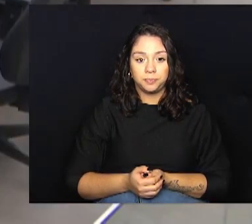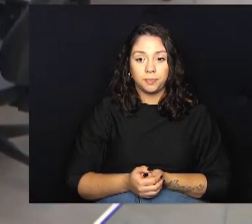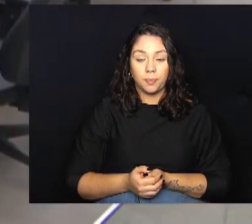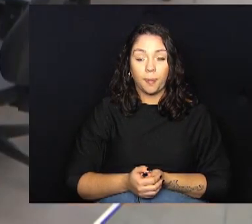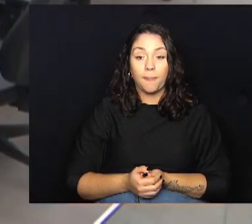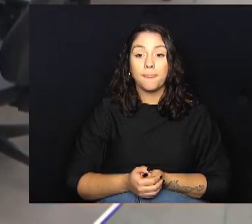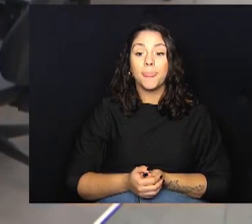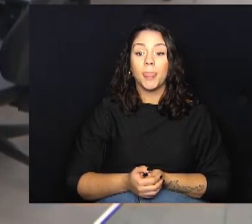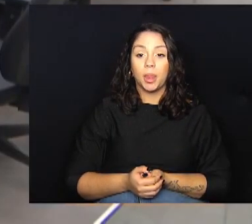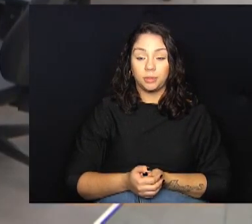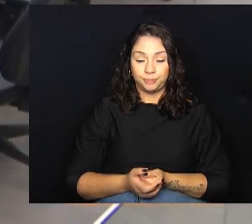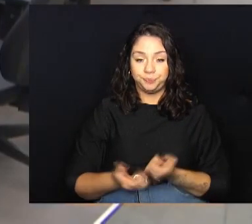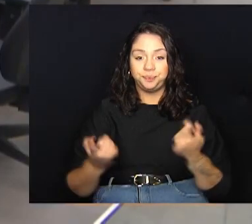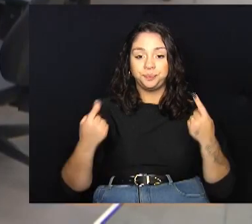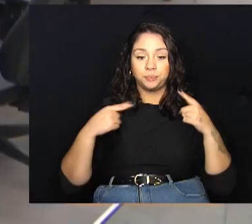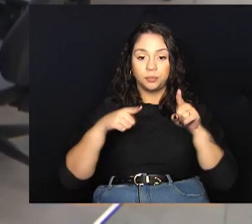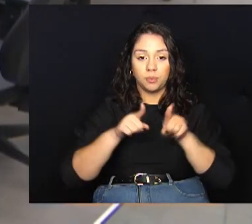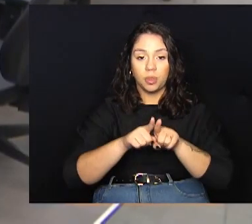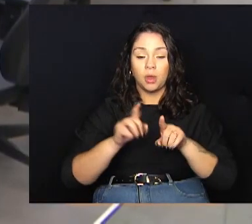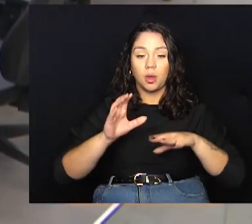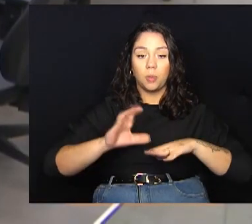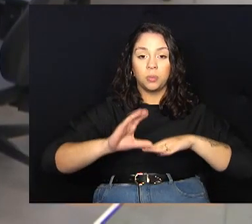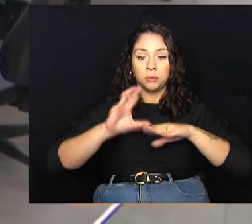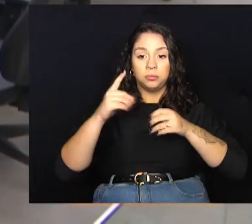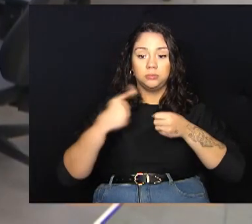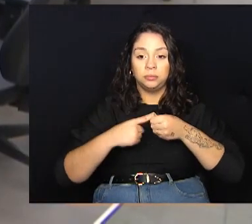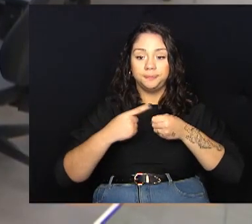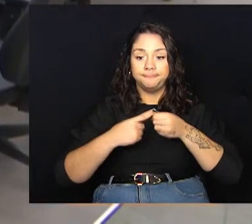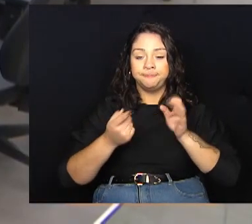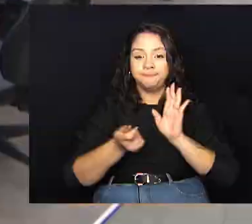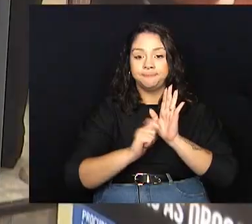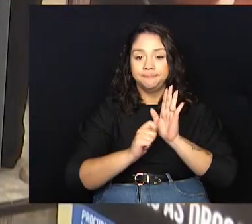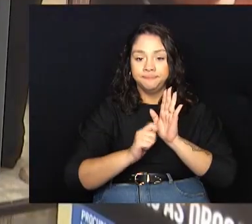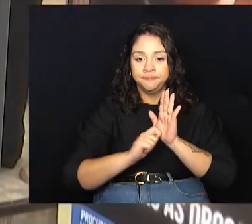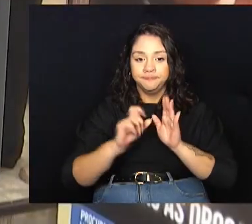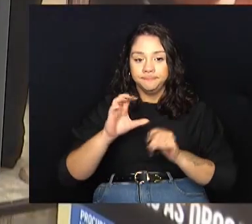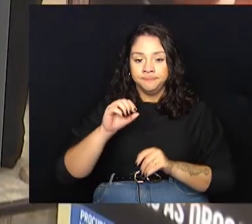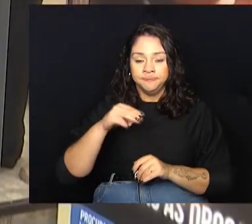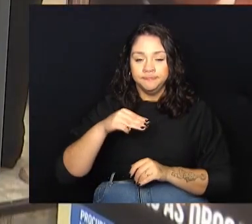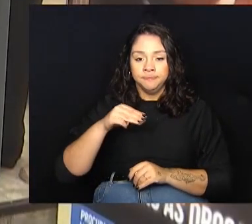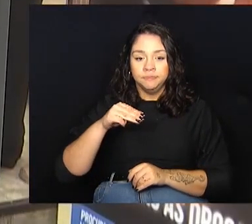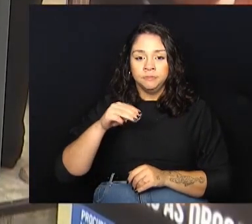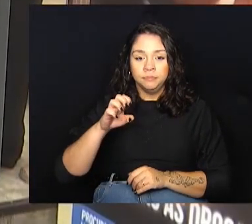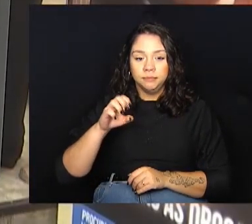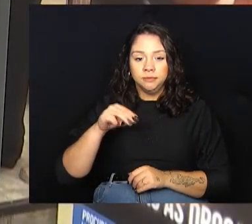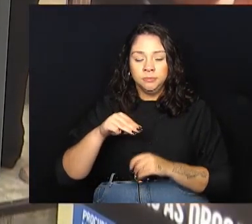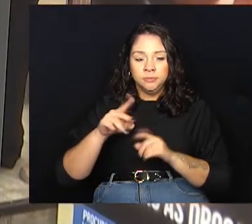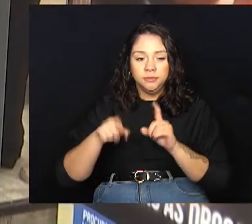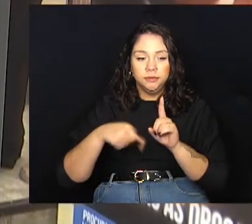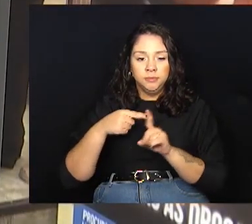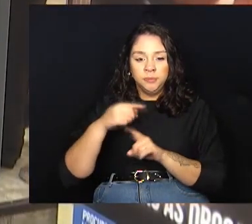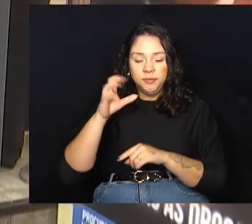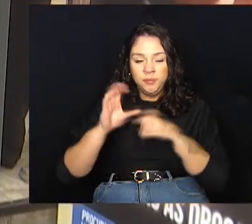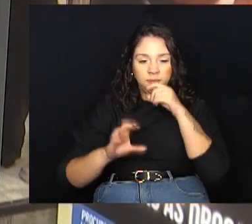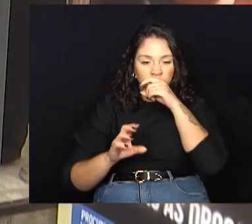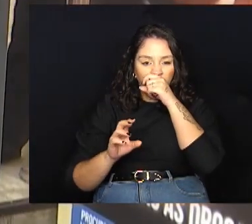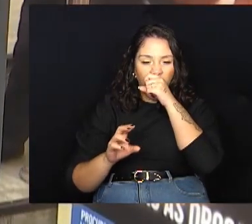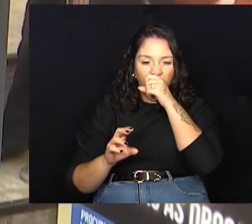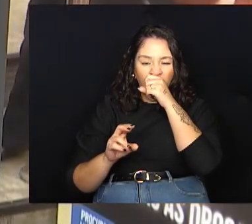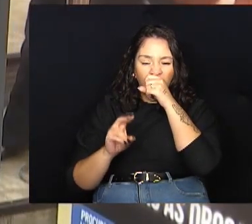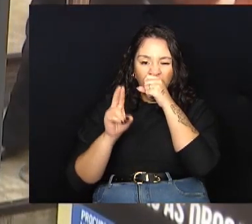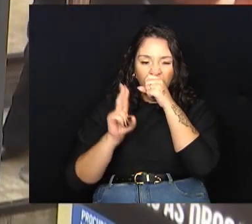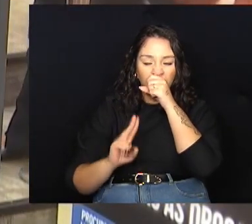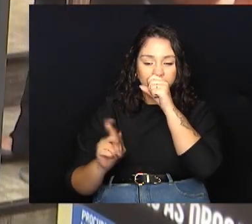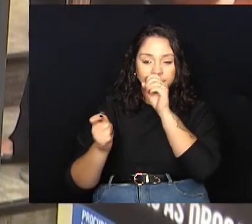em parceria com o Conselho Municipal de entorpecentes ou comem a coordenadoria de prevenção ao uso de drogas